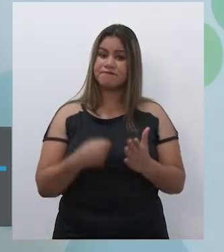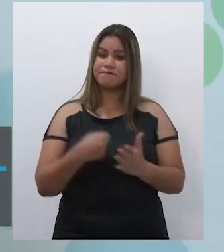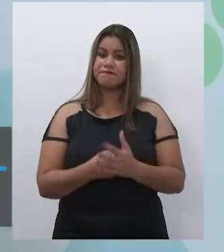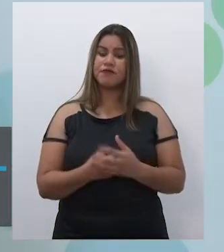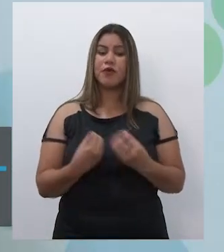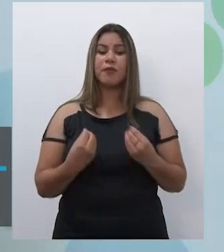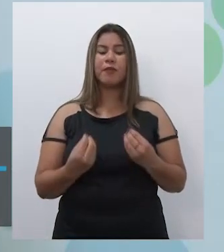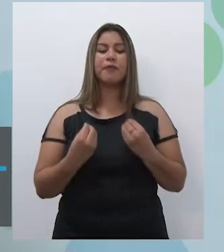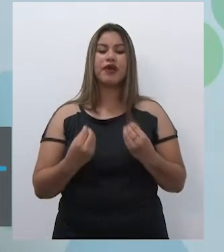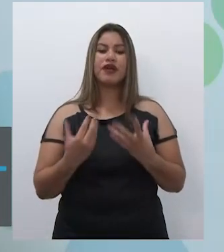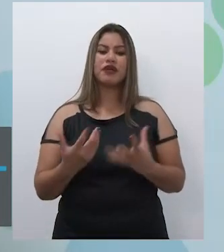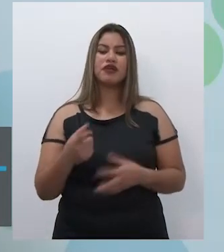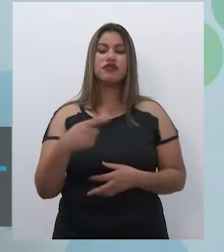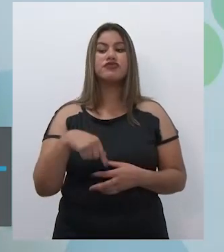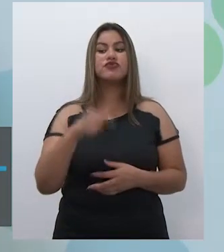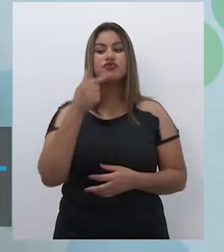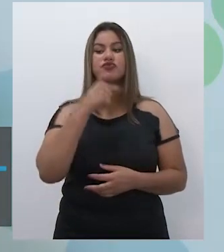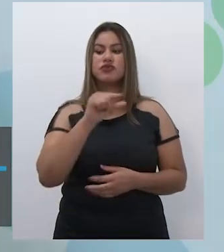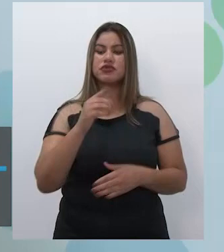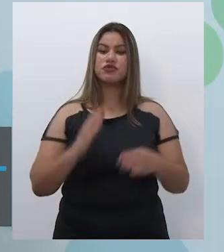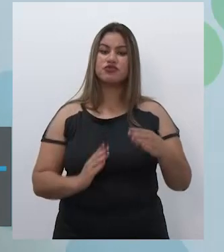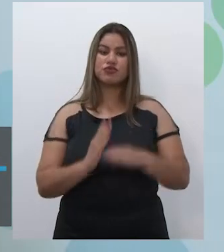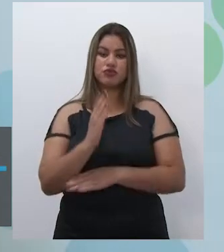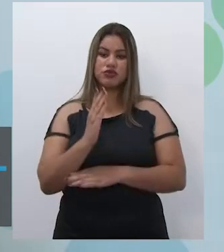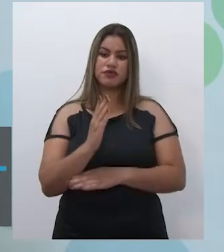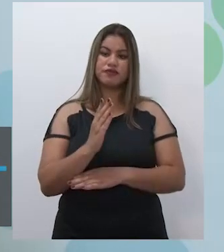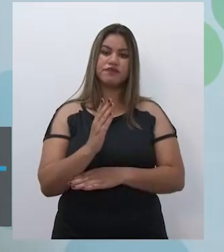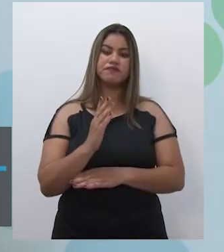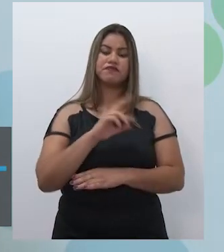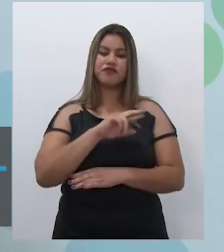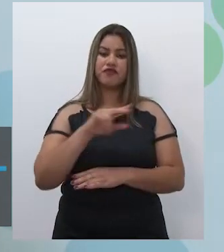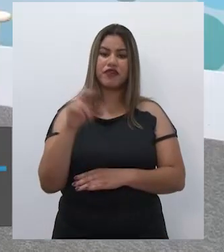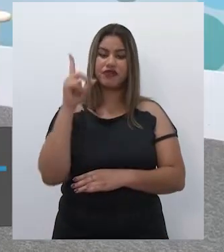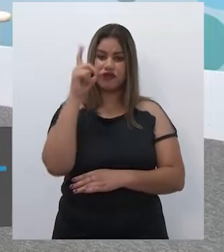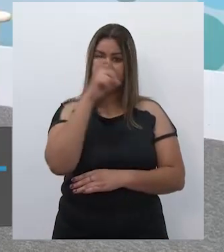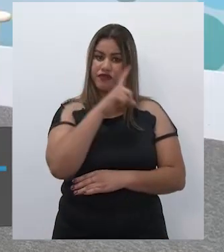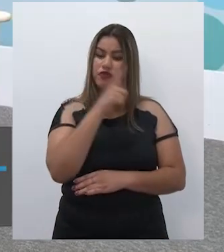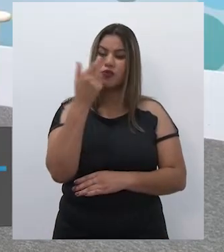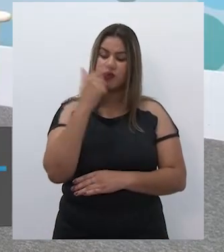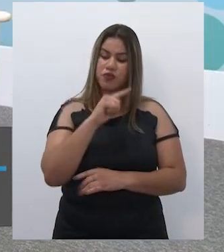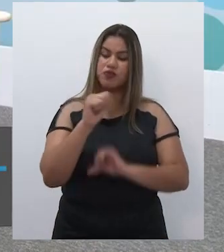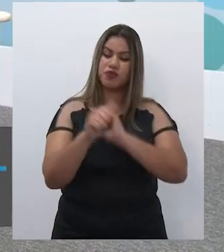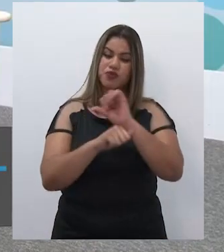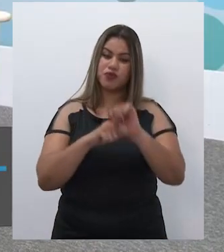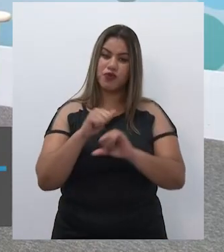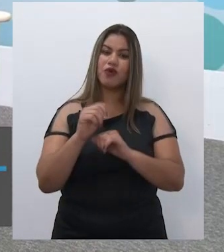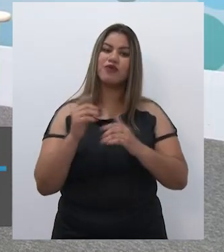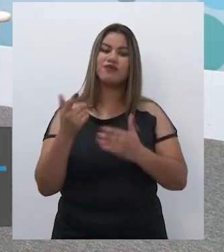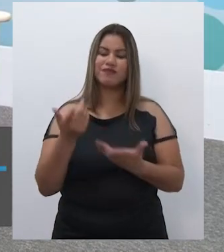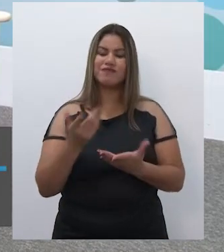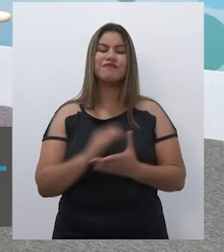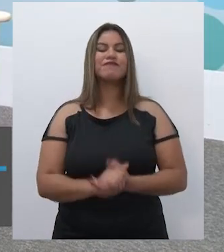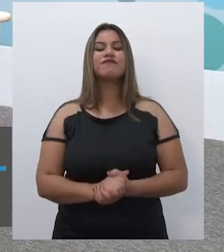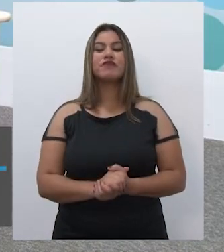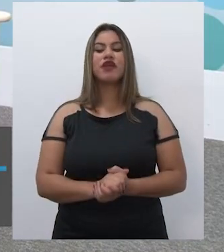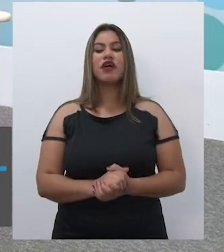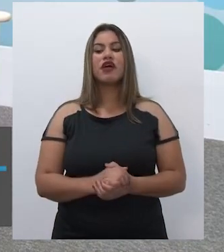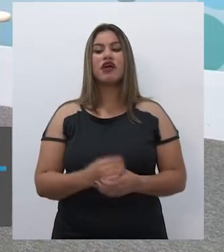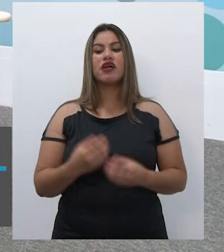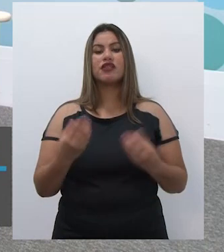gente pudesse superar os desafios. Então, eu acredito que o nosso caminho foi recheado, na verdade,